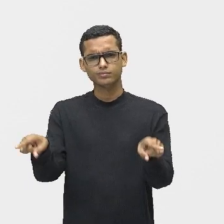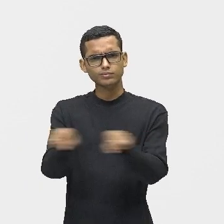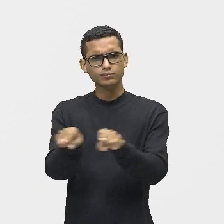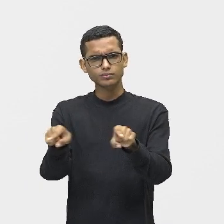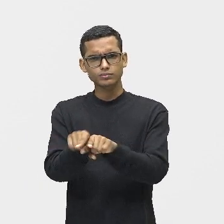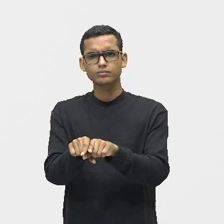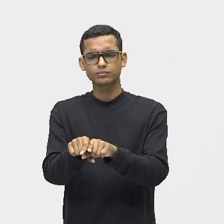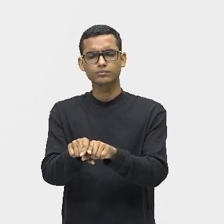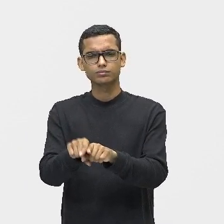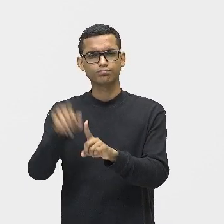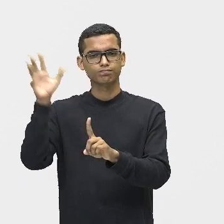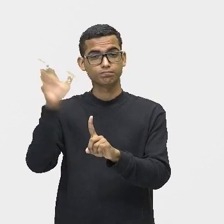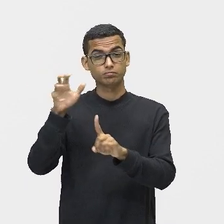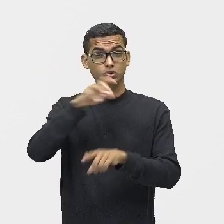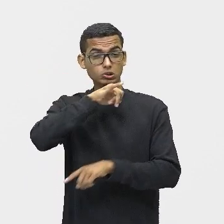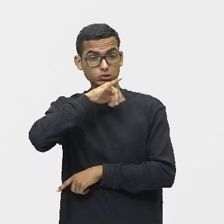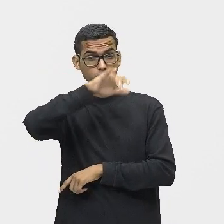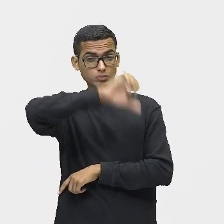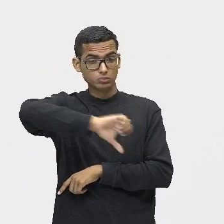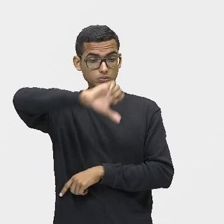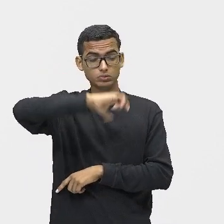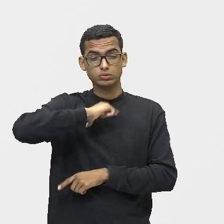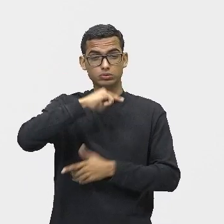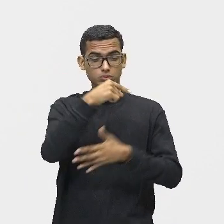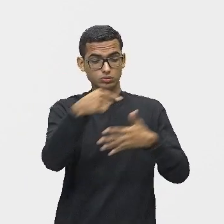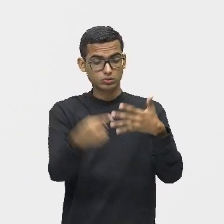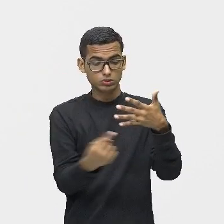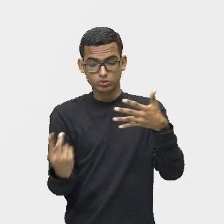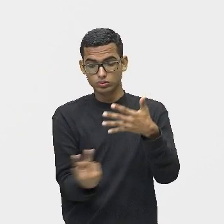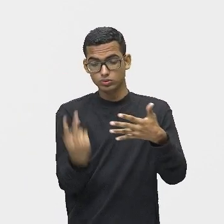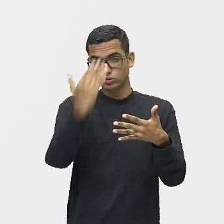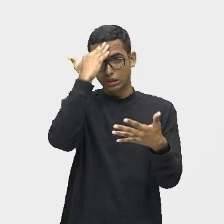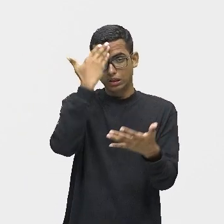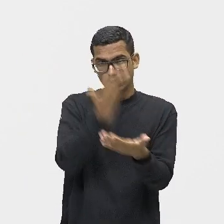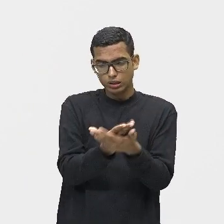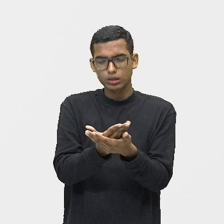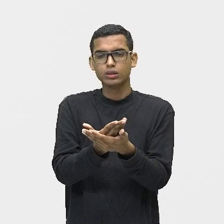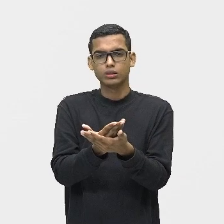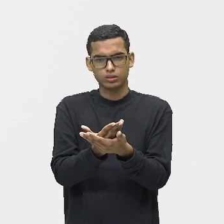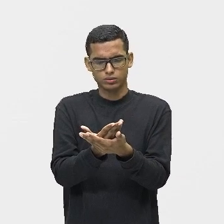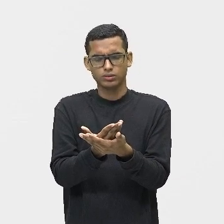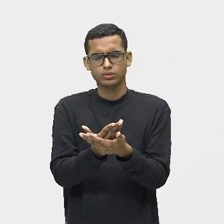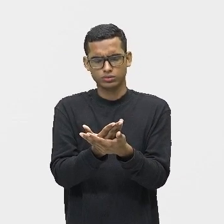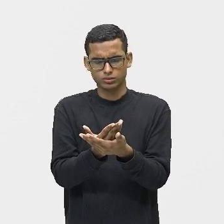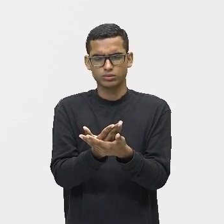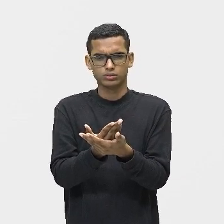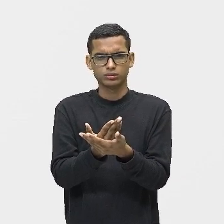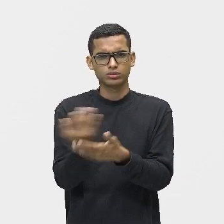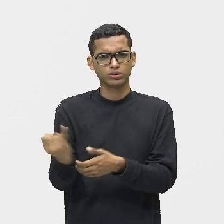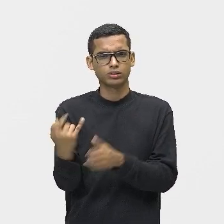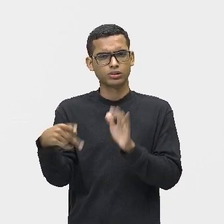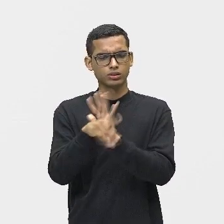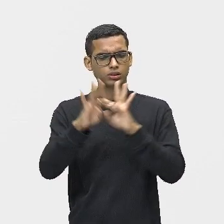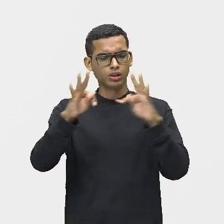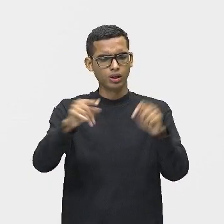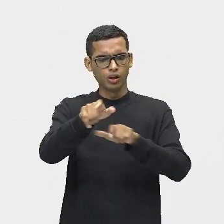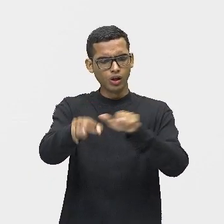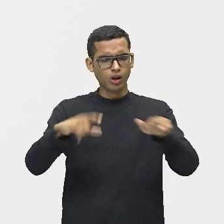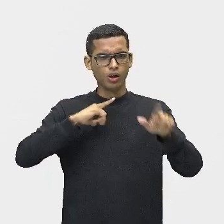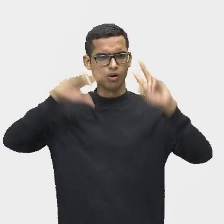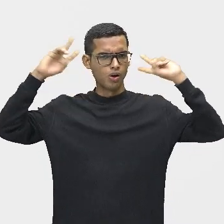impactam negativamente na formação dos valores, certo? Valores que são essenciais a todo ser humano,